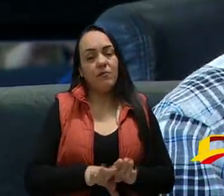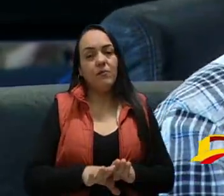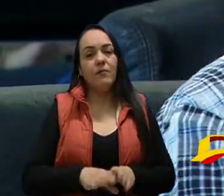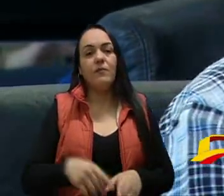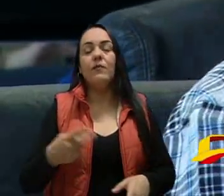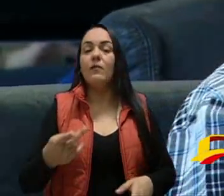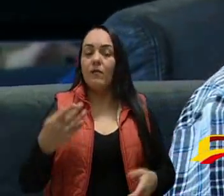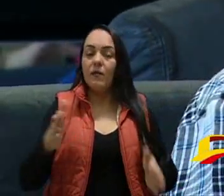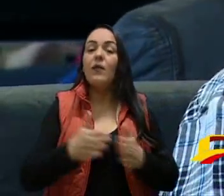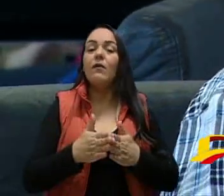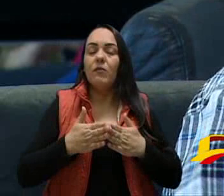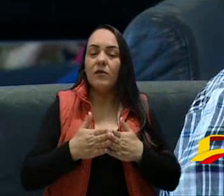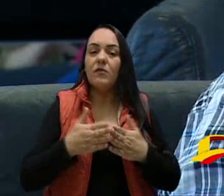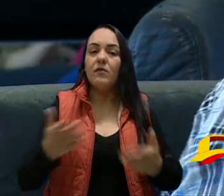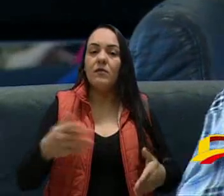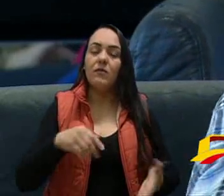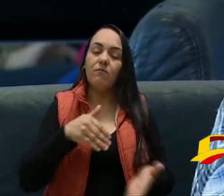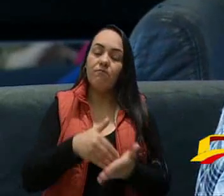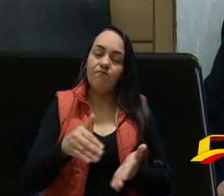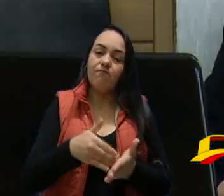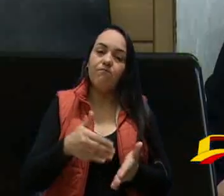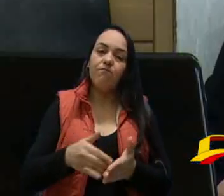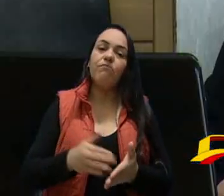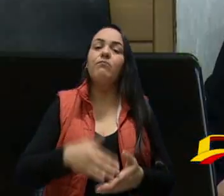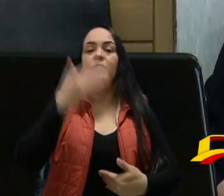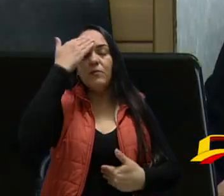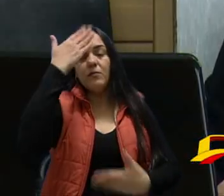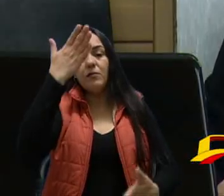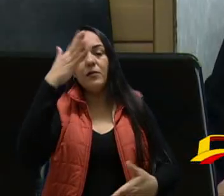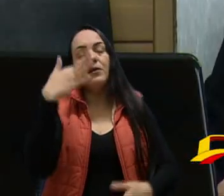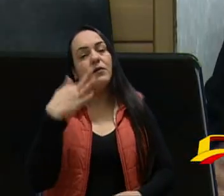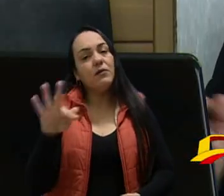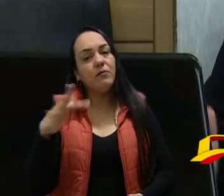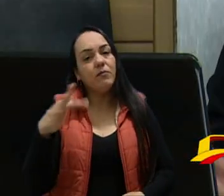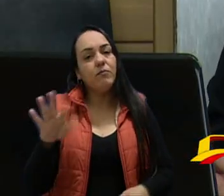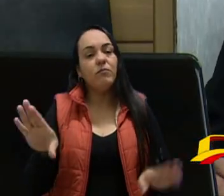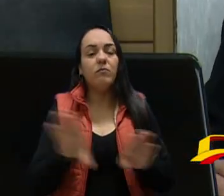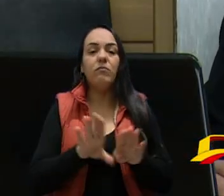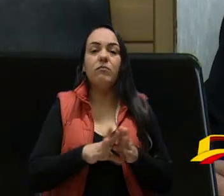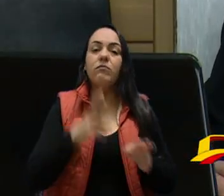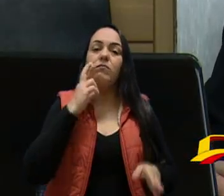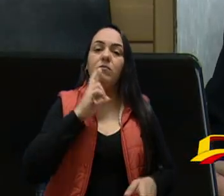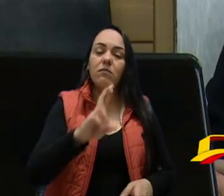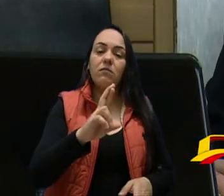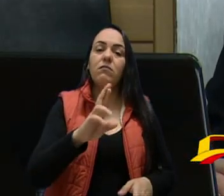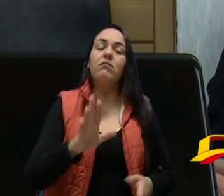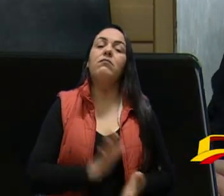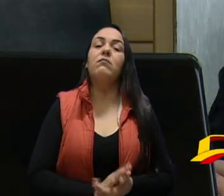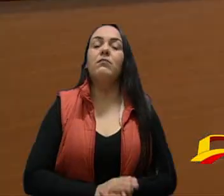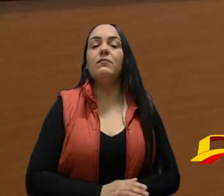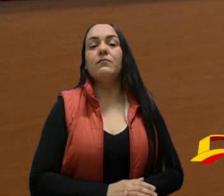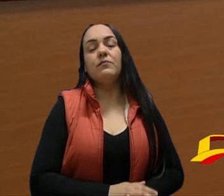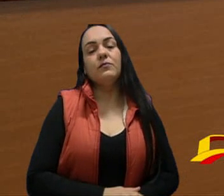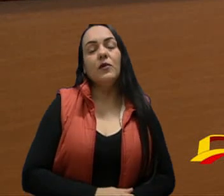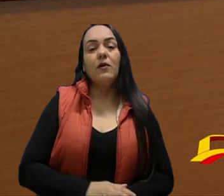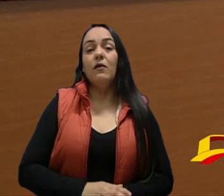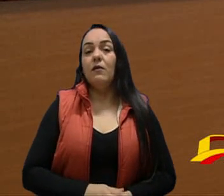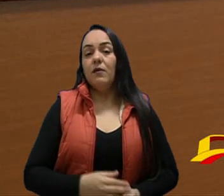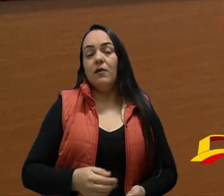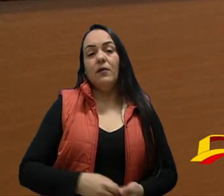queria deixar o presente que era pedir licença também como retirar obrigado vereador frança ele é dois a resposta fazer o joão donizete por favor